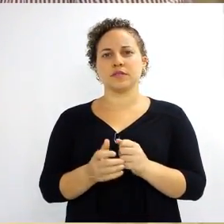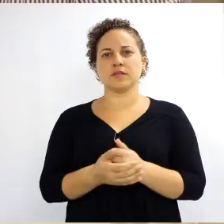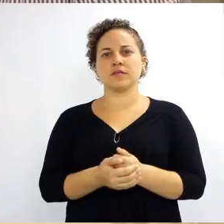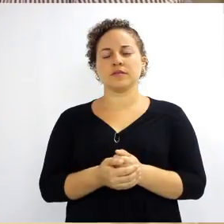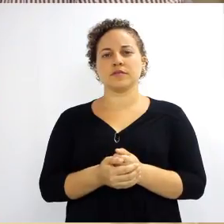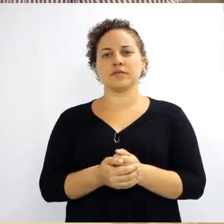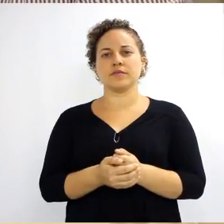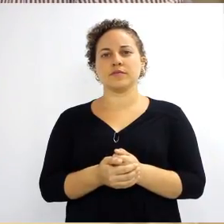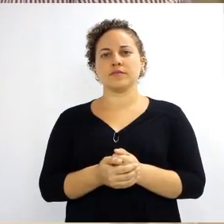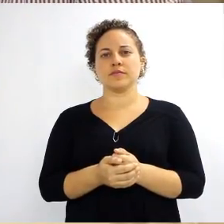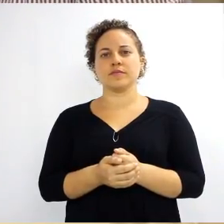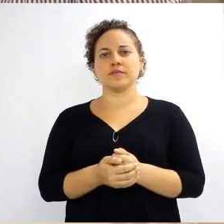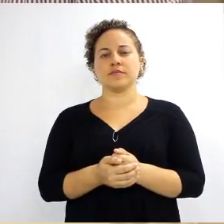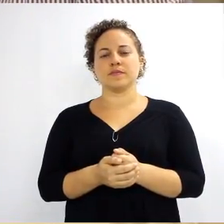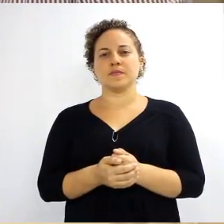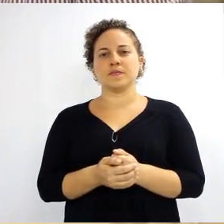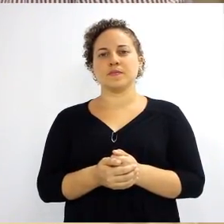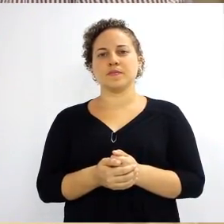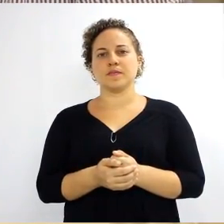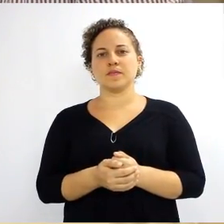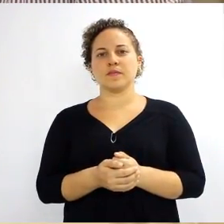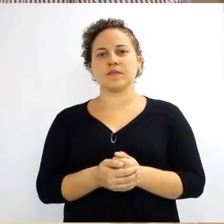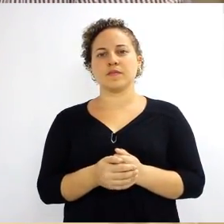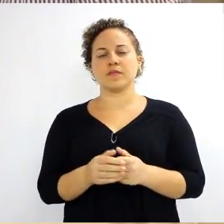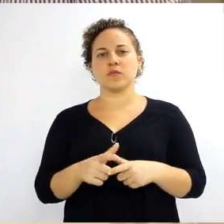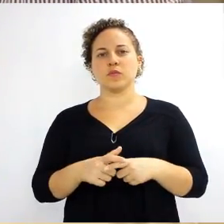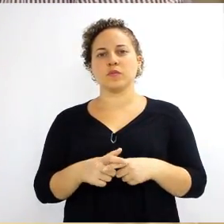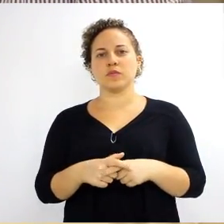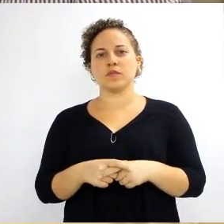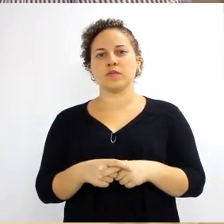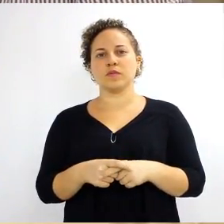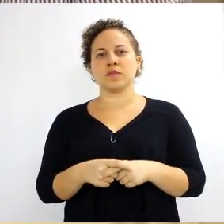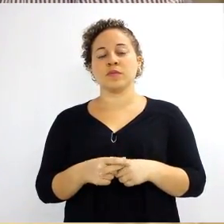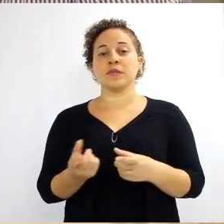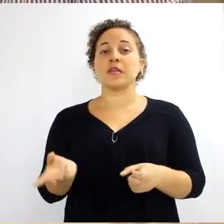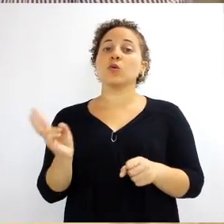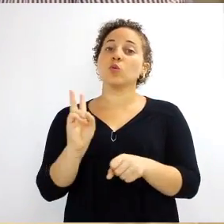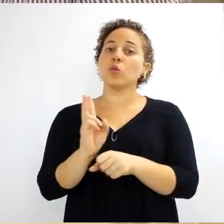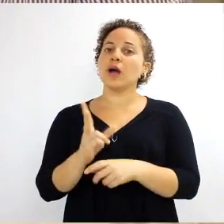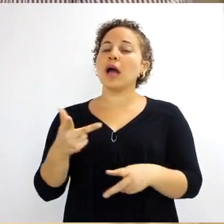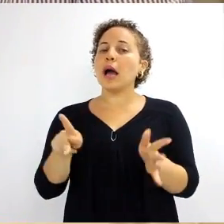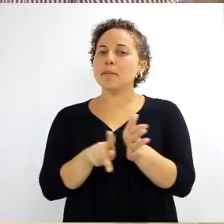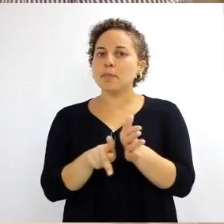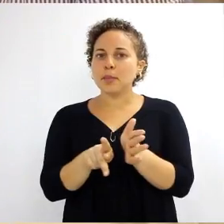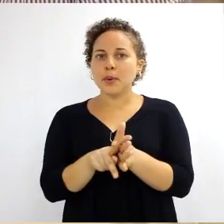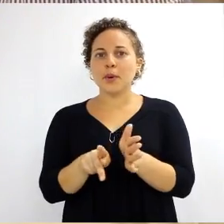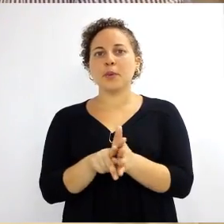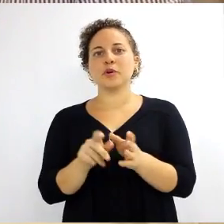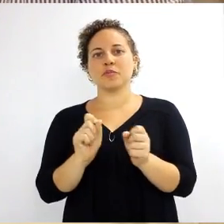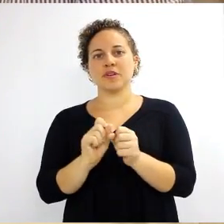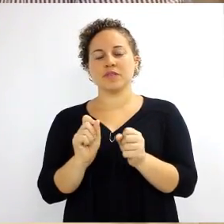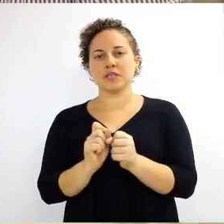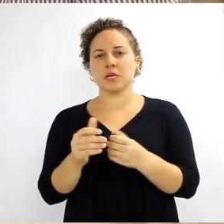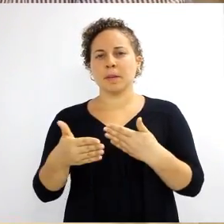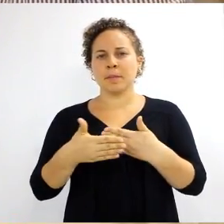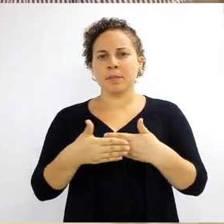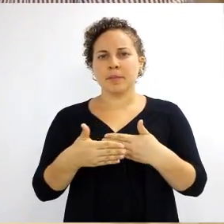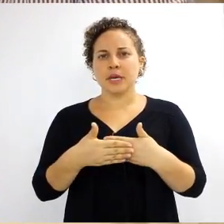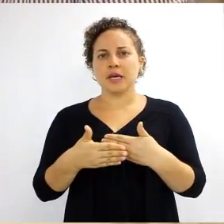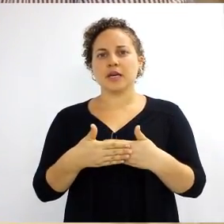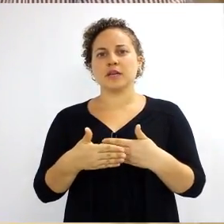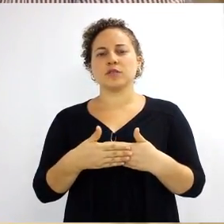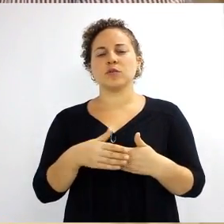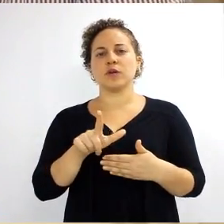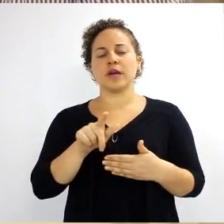gente vai fazer um treinamento aqui num espaço que é reservado para isso aí, fica nas proximidades da guarda portuária, que é um